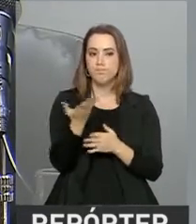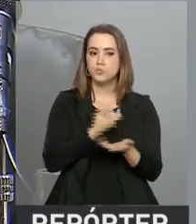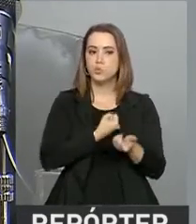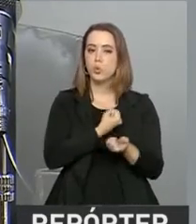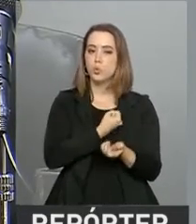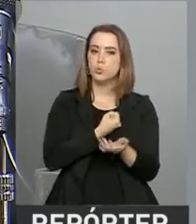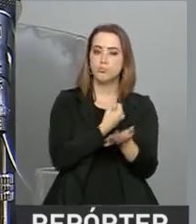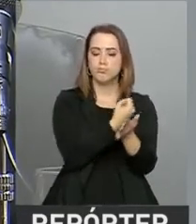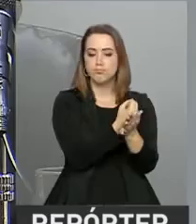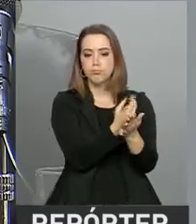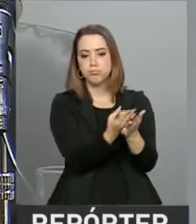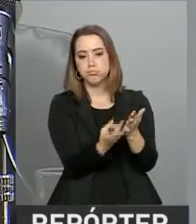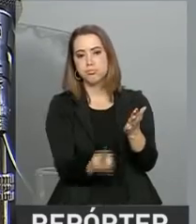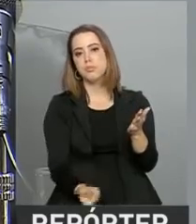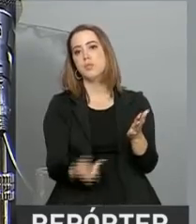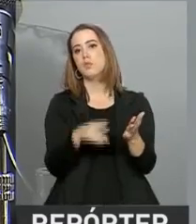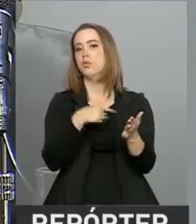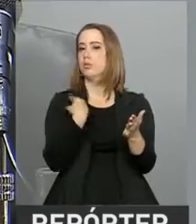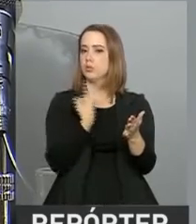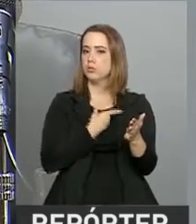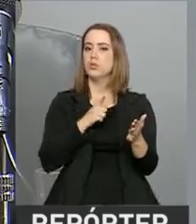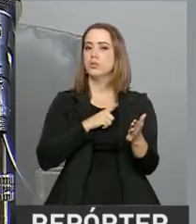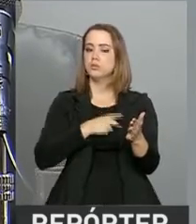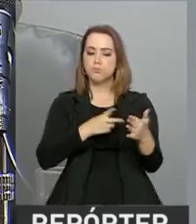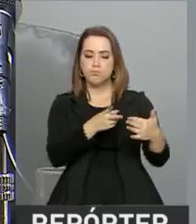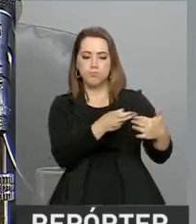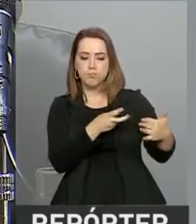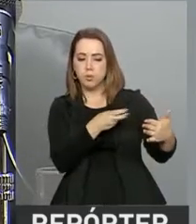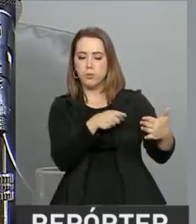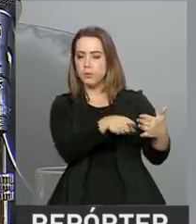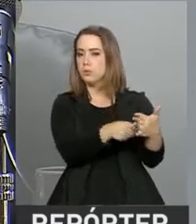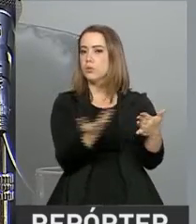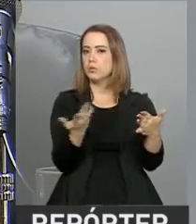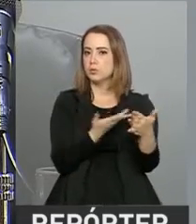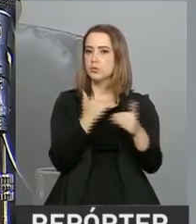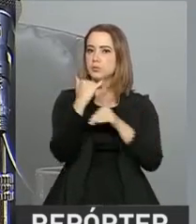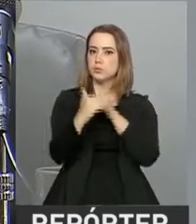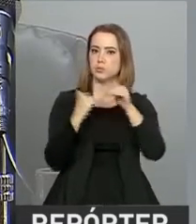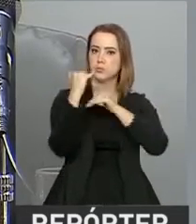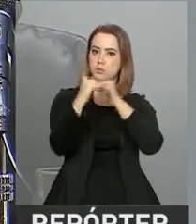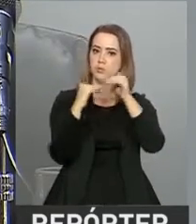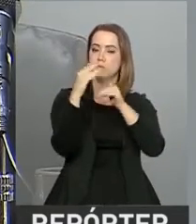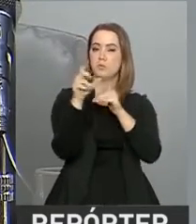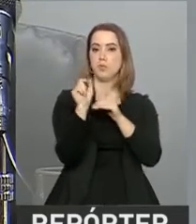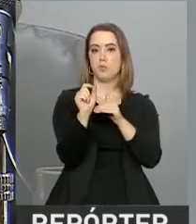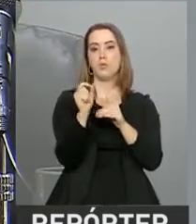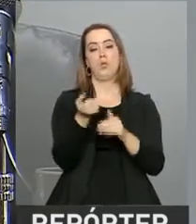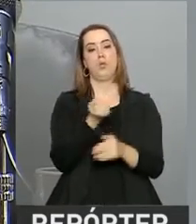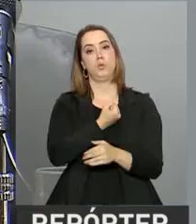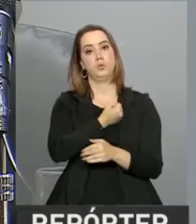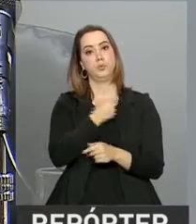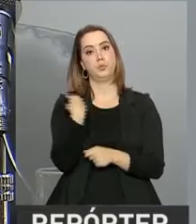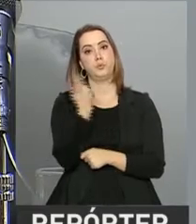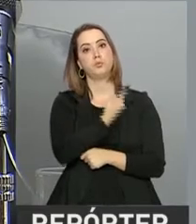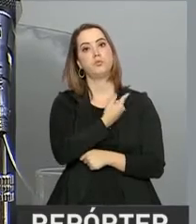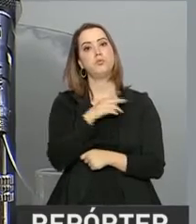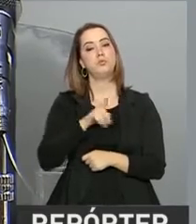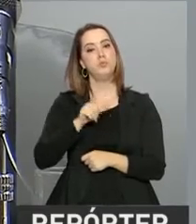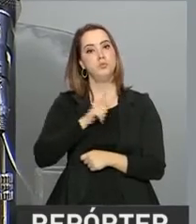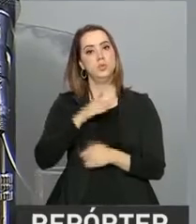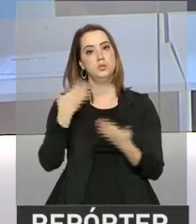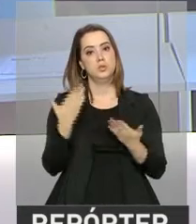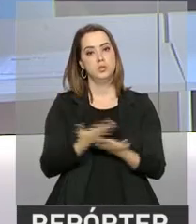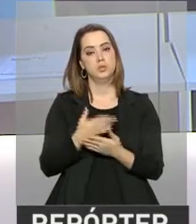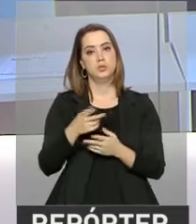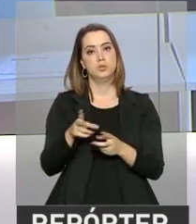nas informações de que nós dispomos, na evolução recente dos indicadores, que nós estamos revendo